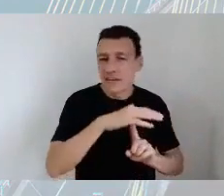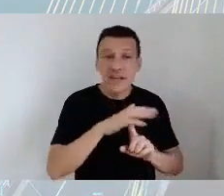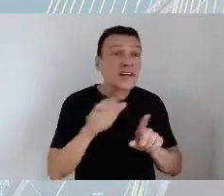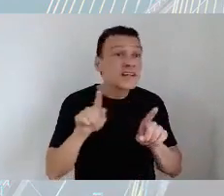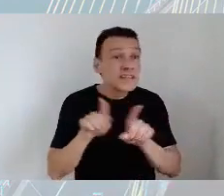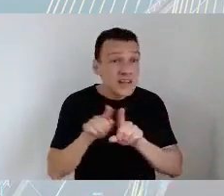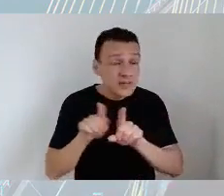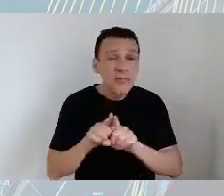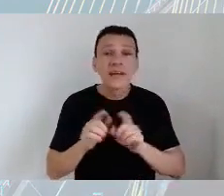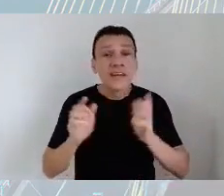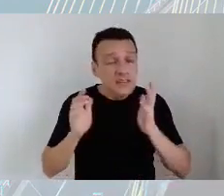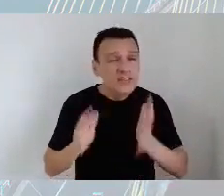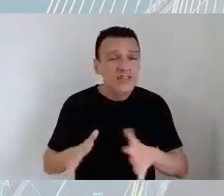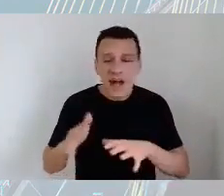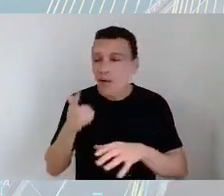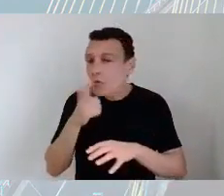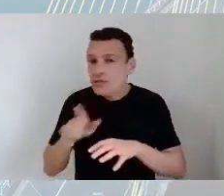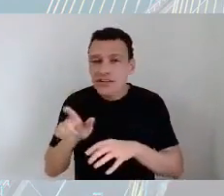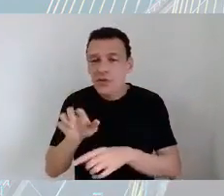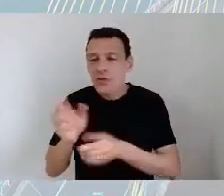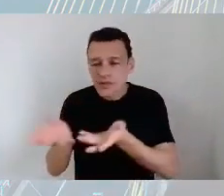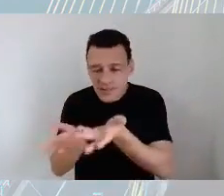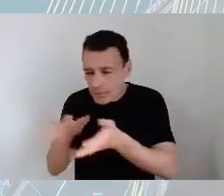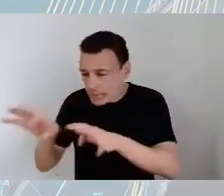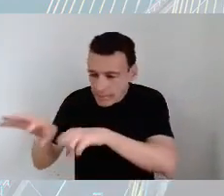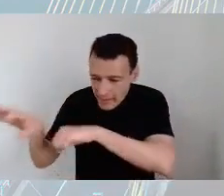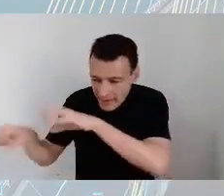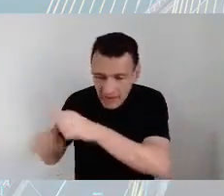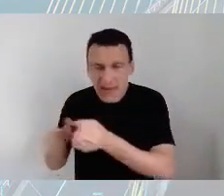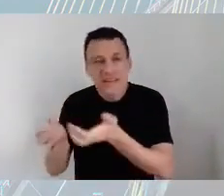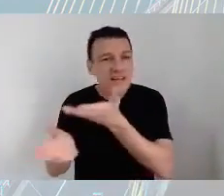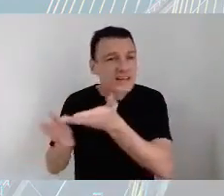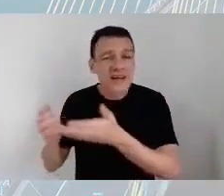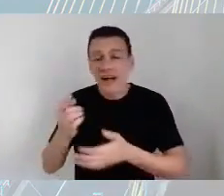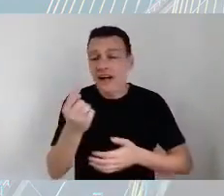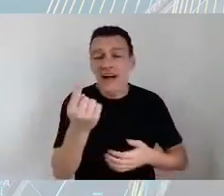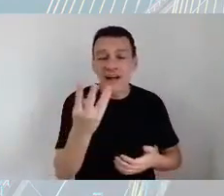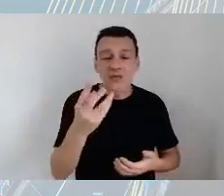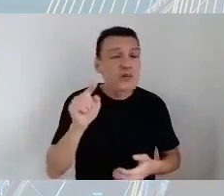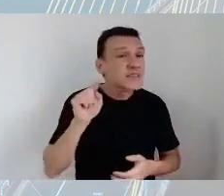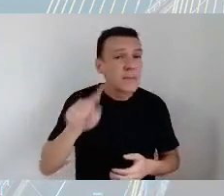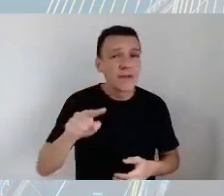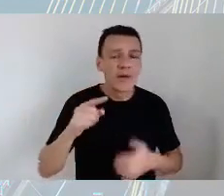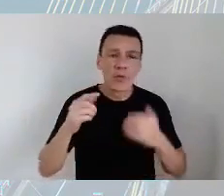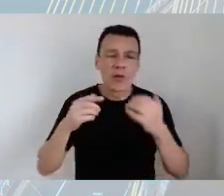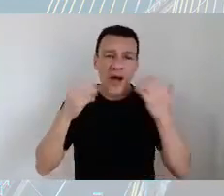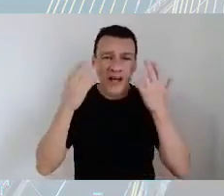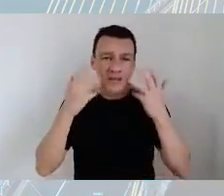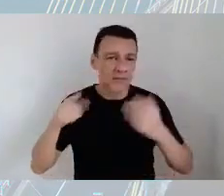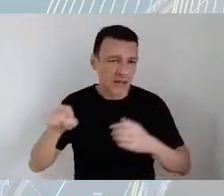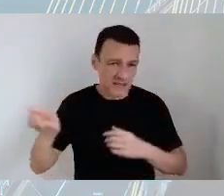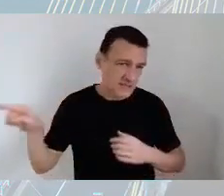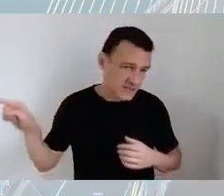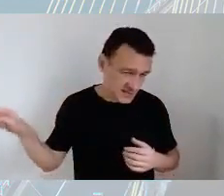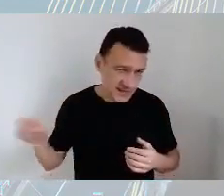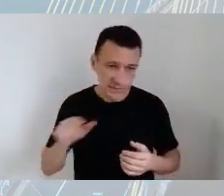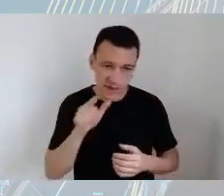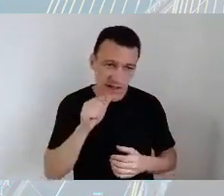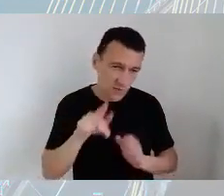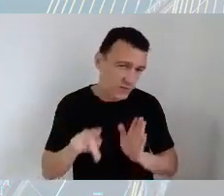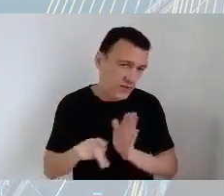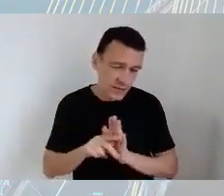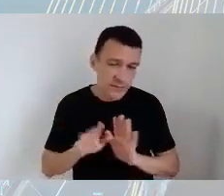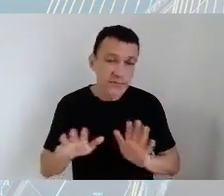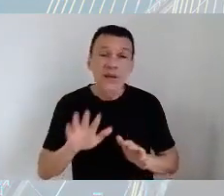animais marinhos. Porém, a deficiência dos recursos nos trazem diversos desafios, como eu falei. E dentre